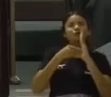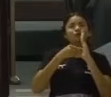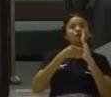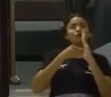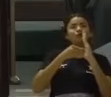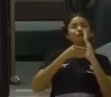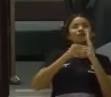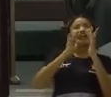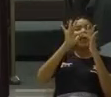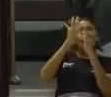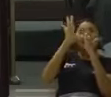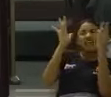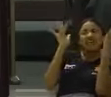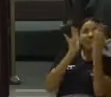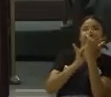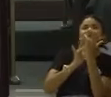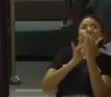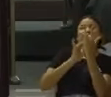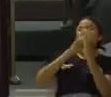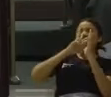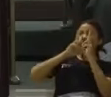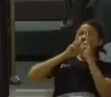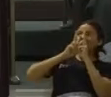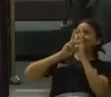naquele que me fortalece.